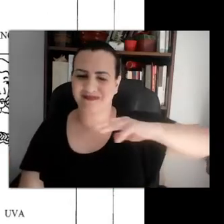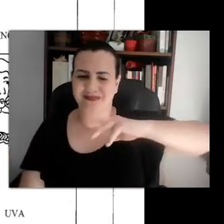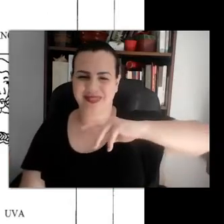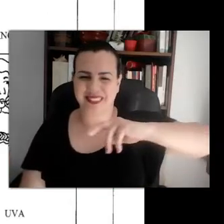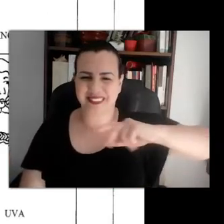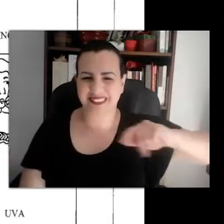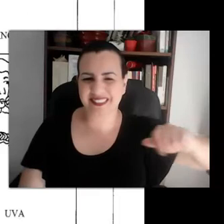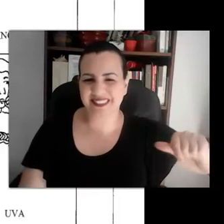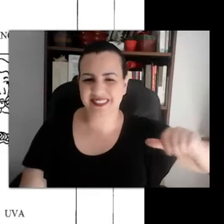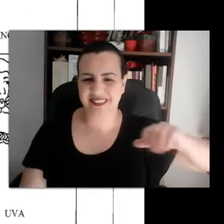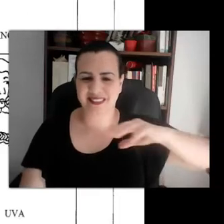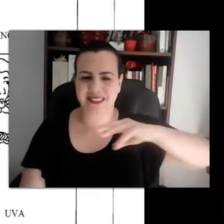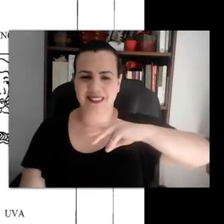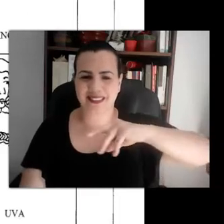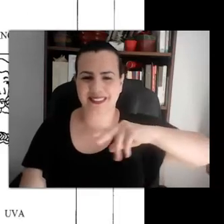limão,